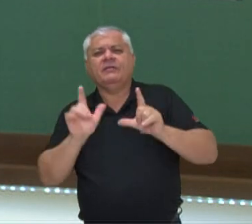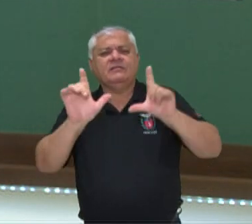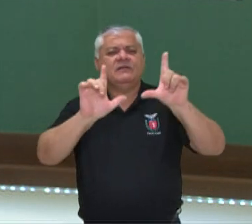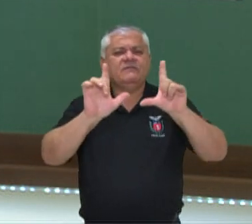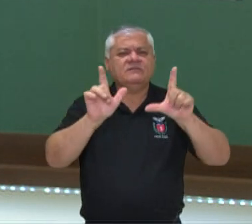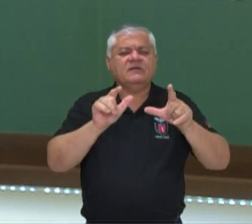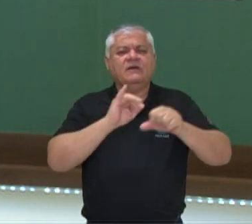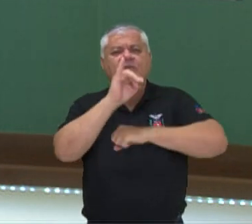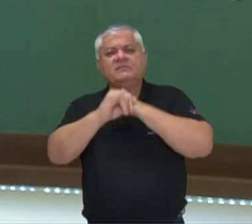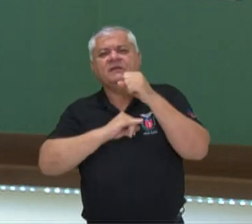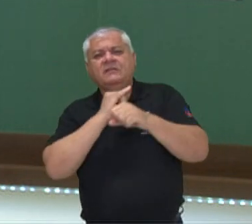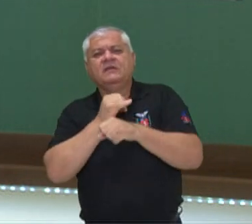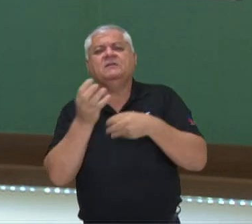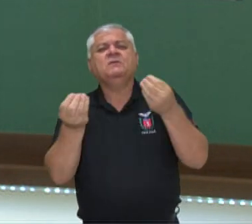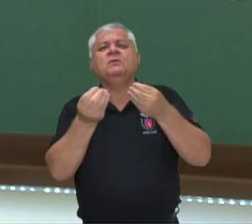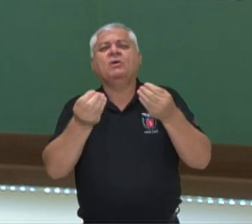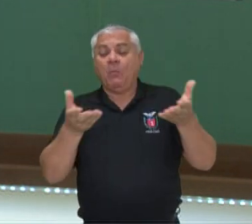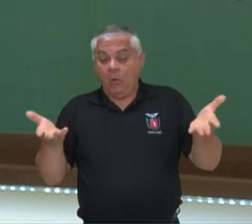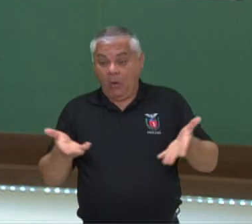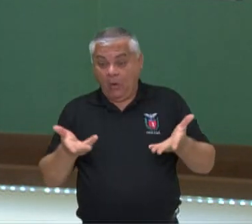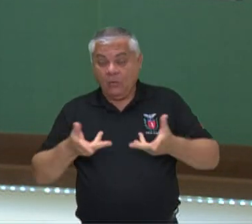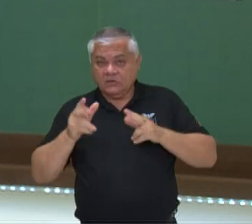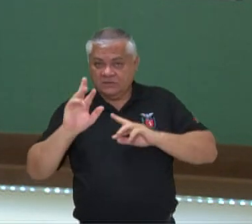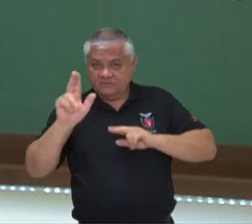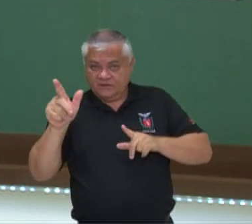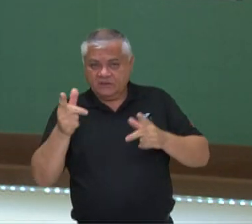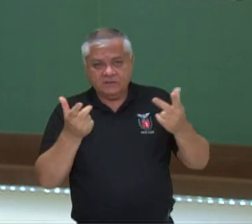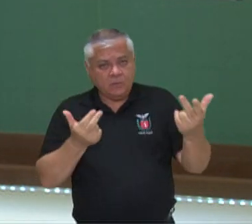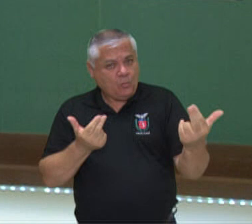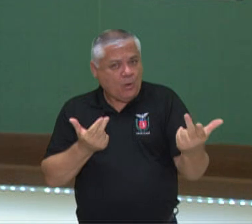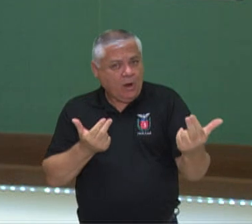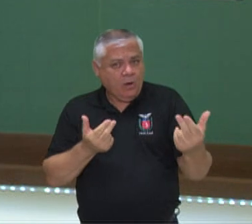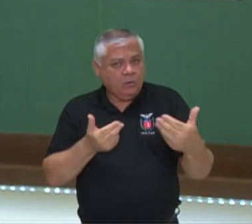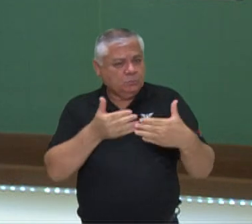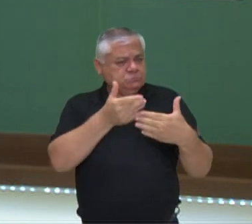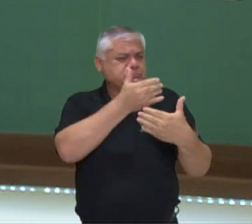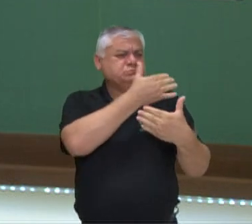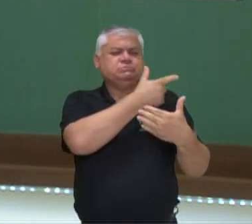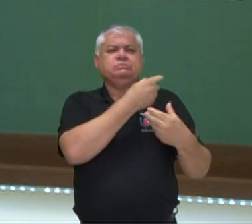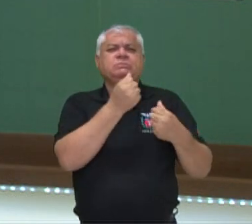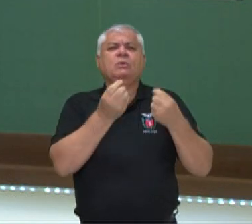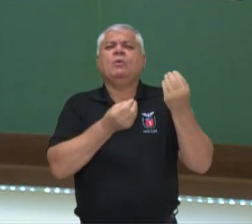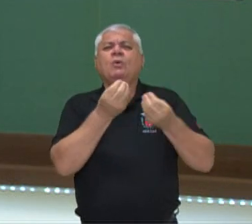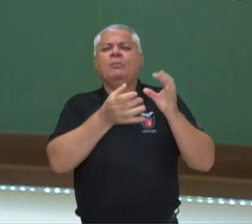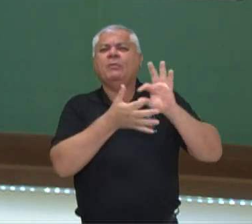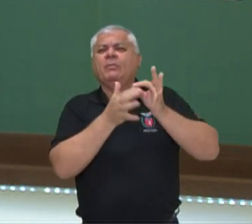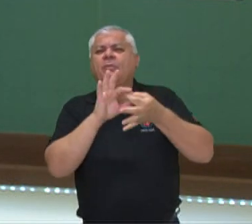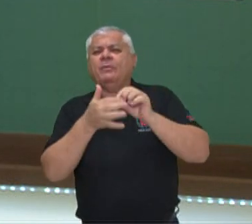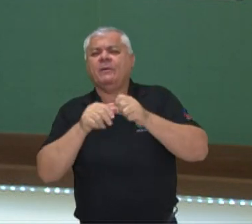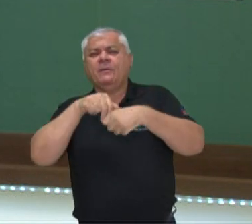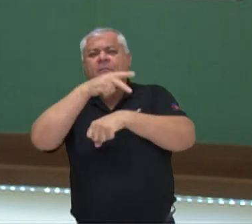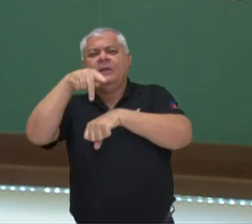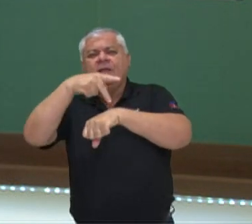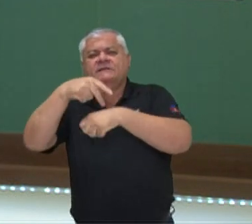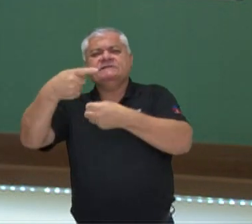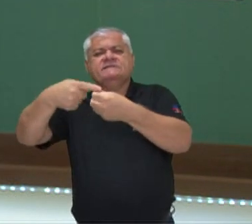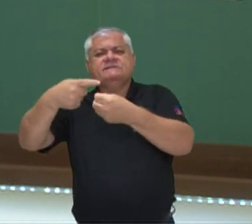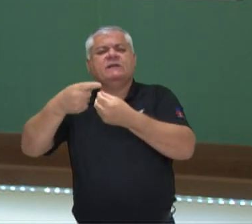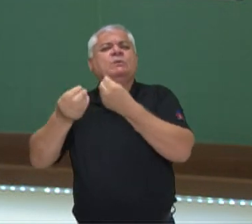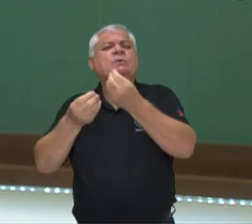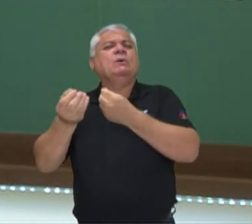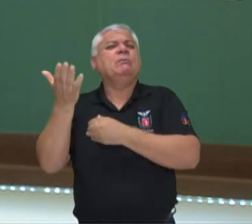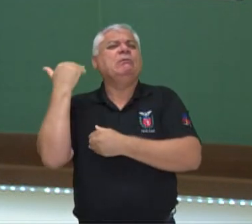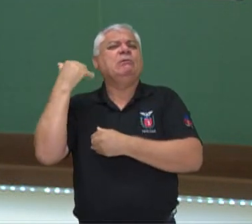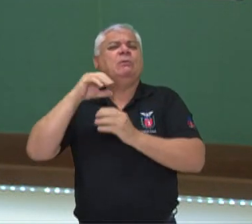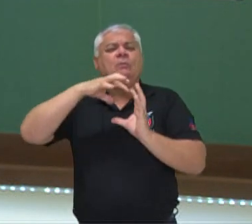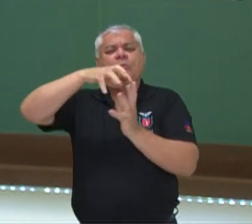dia? Então, as Olimpíadas elas acontecem em determinada cidade, em determinado país, né? E como que aquilo era transmitido para o